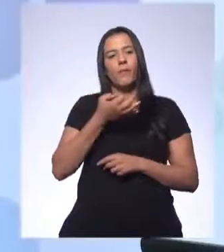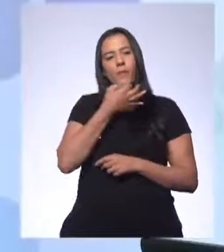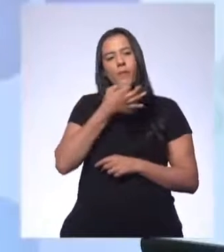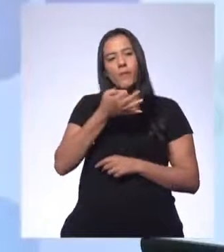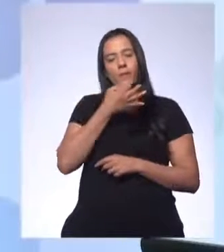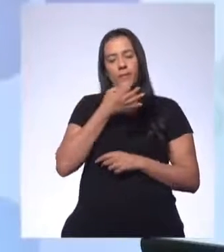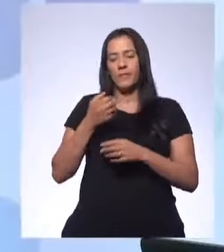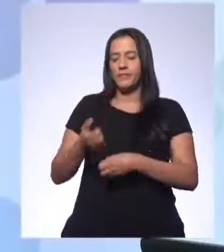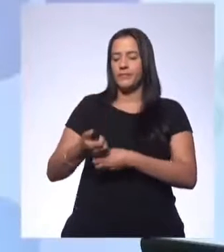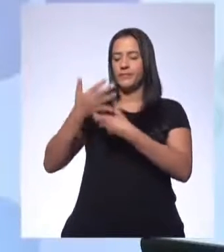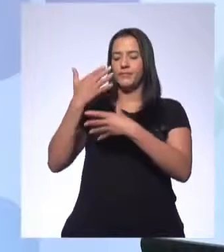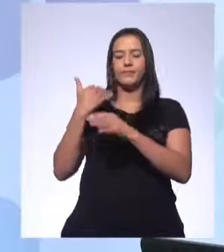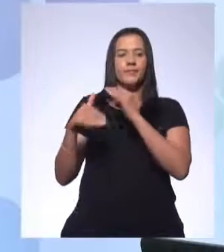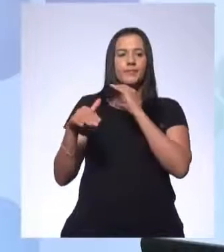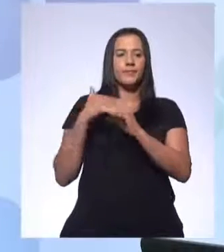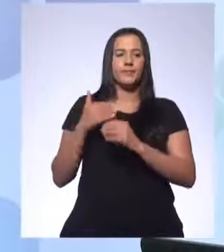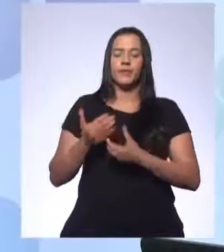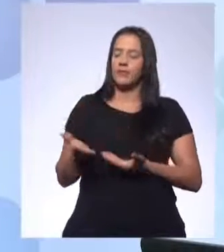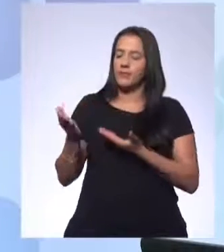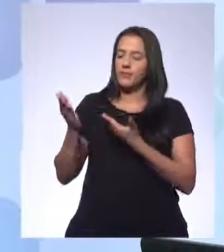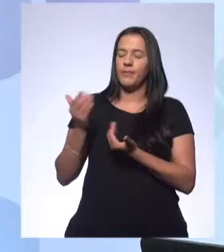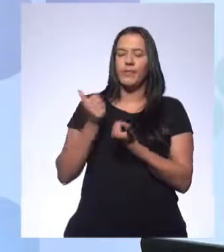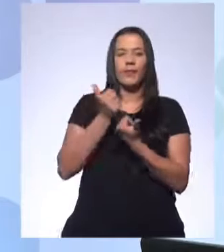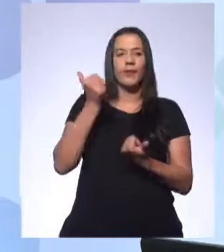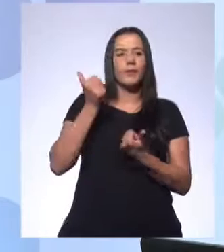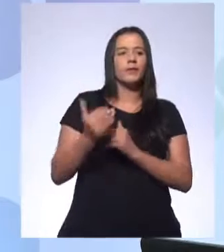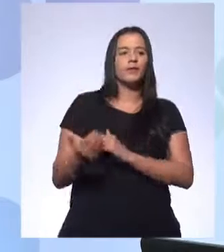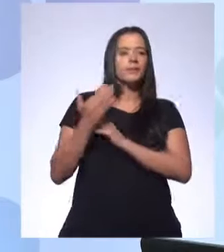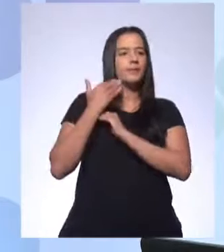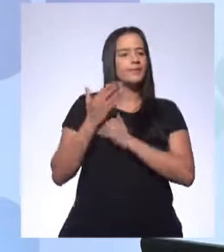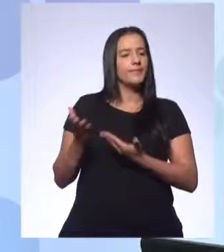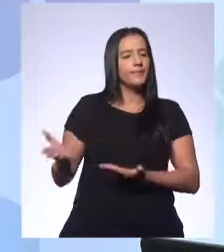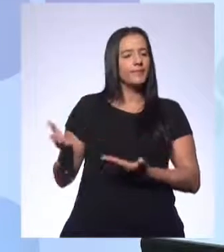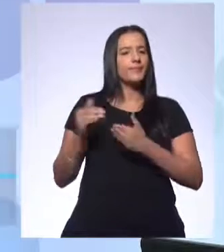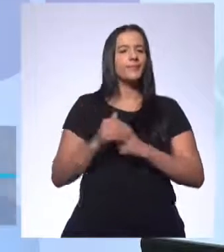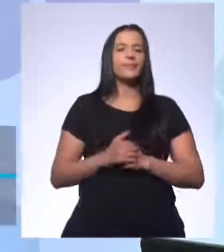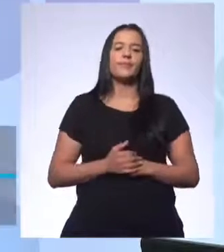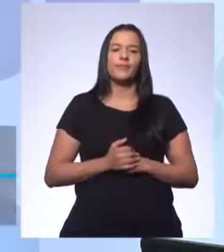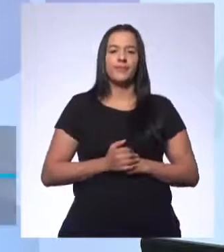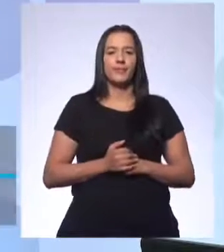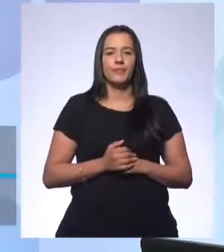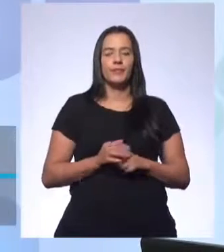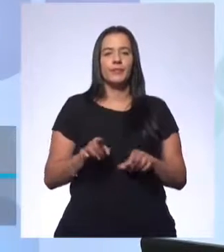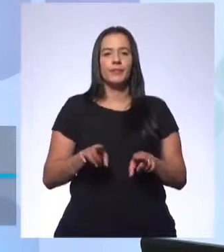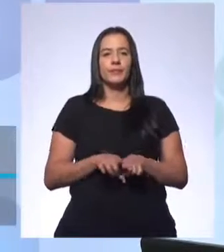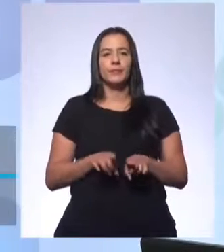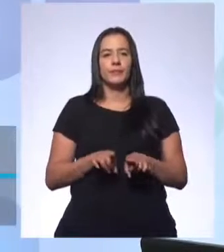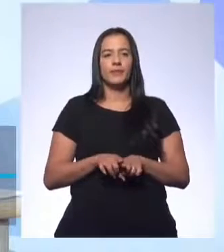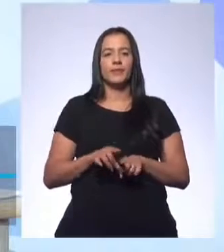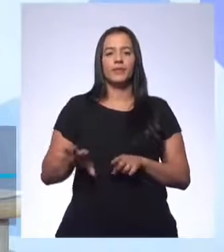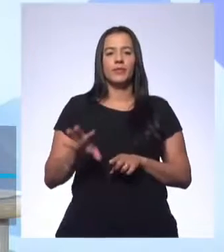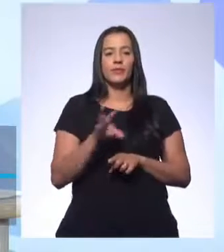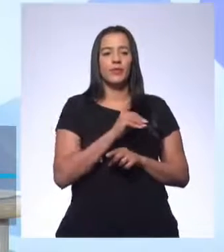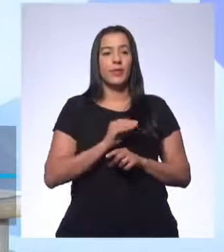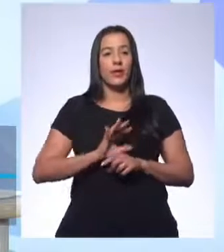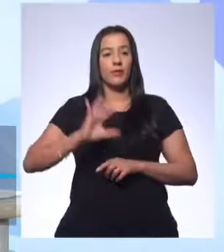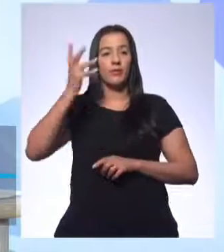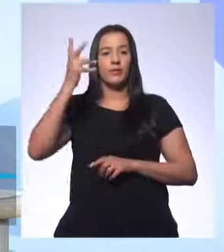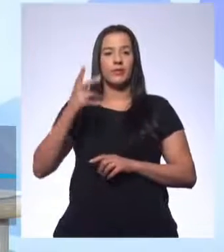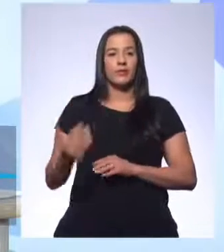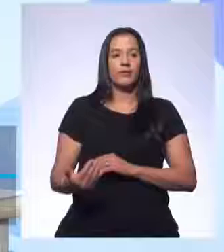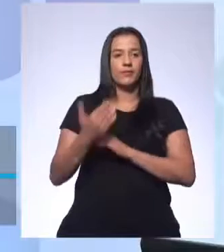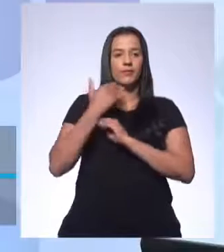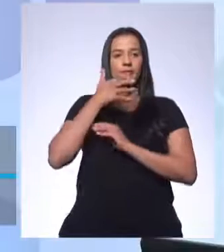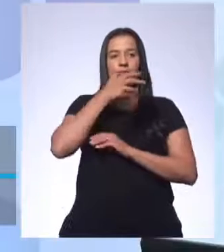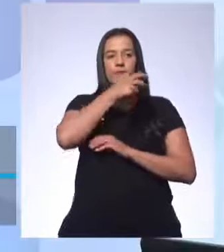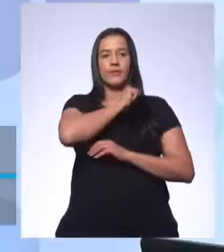e para isso a gente está contando aqui com o professor Edjoel, que está ali na retaguarda, mas na verdade está no reforço também. Se tudo falhar, o Edjoel é que salva